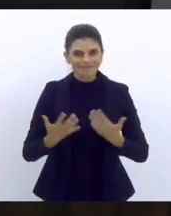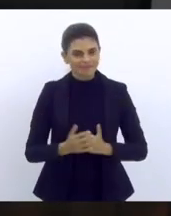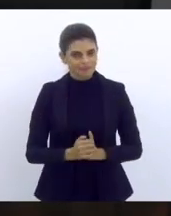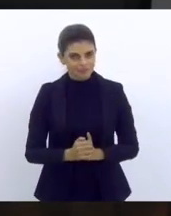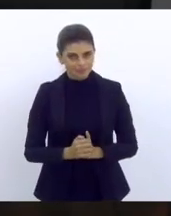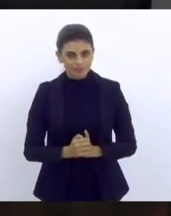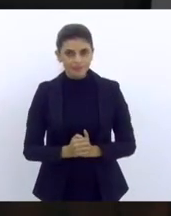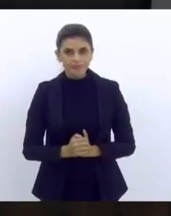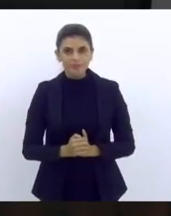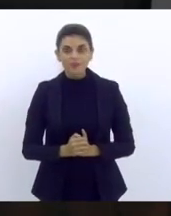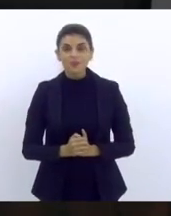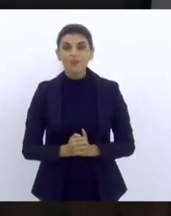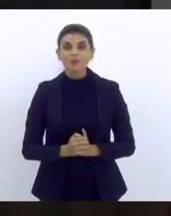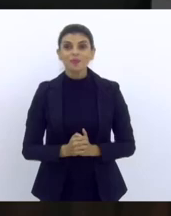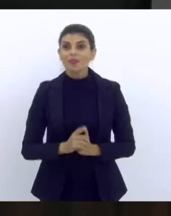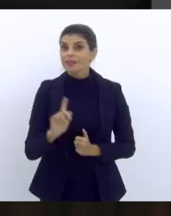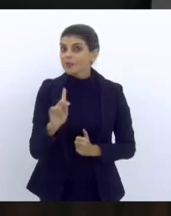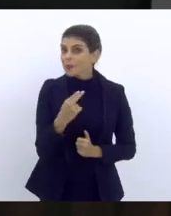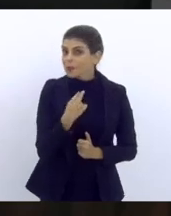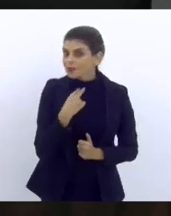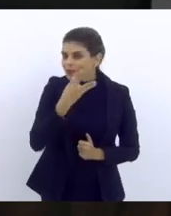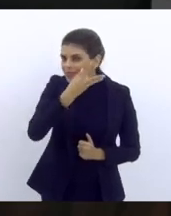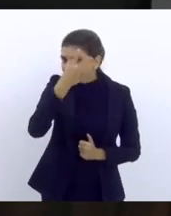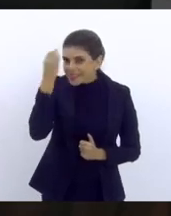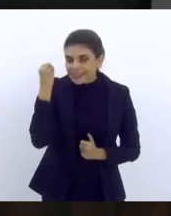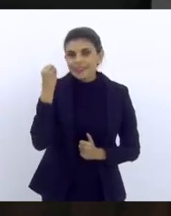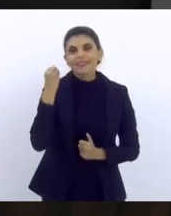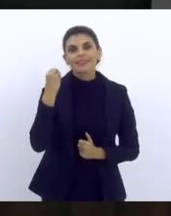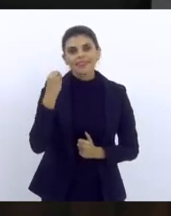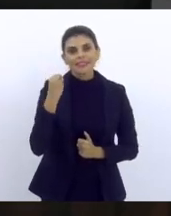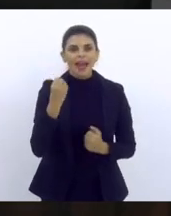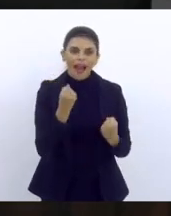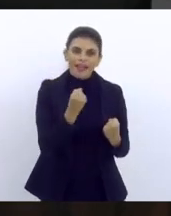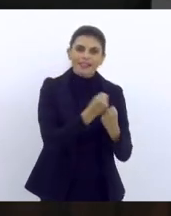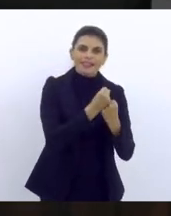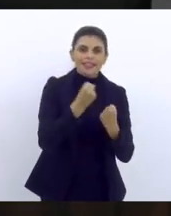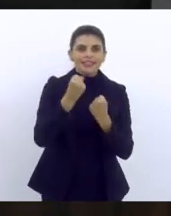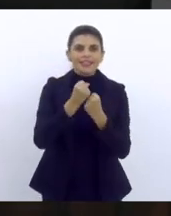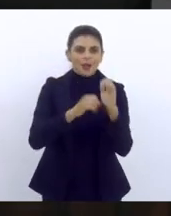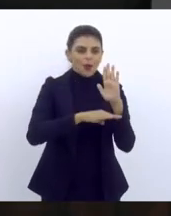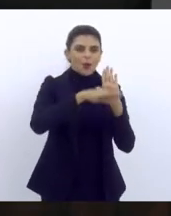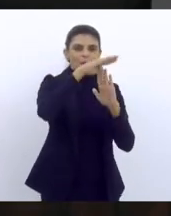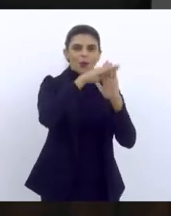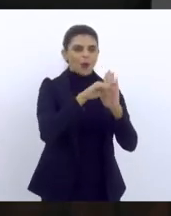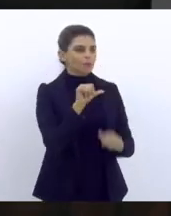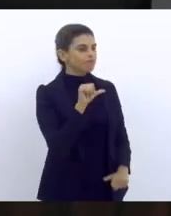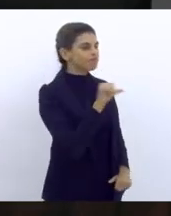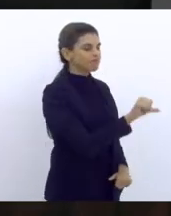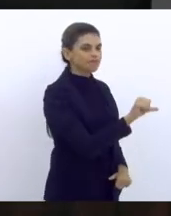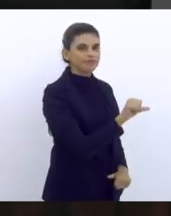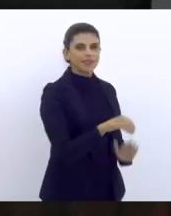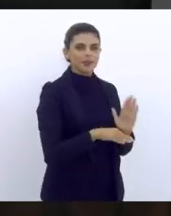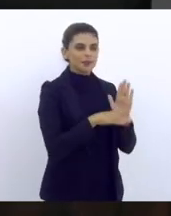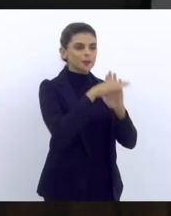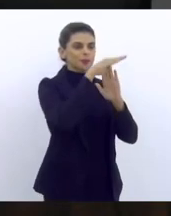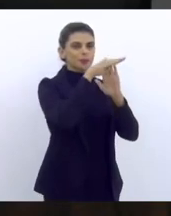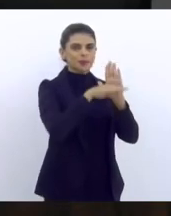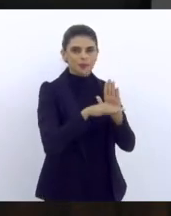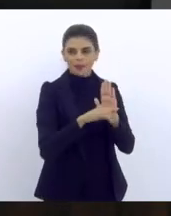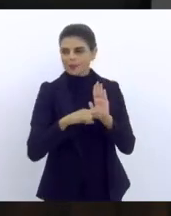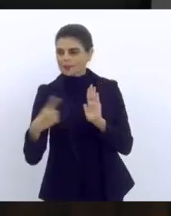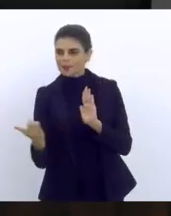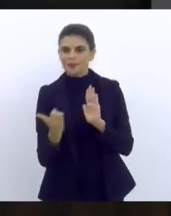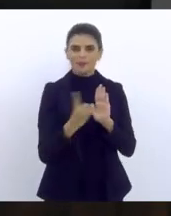e não esquecendo dos nossos assistentes no elevador que mantém ali a nossa ida e